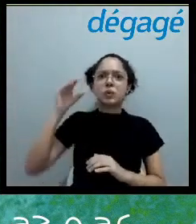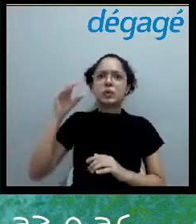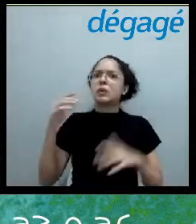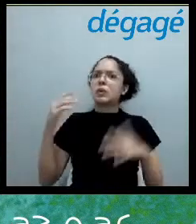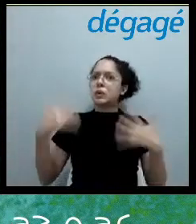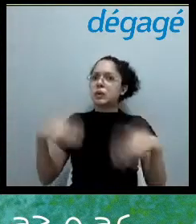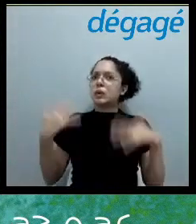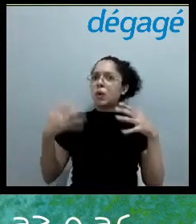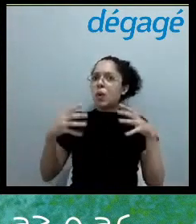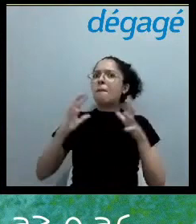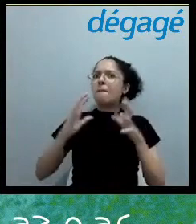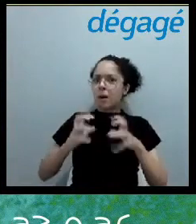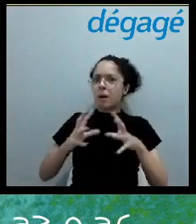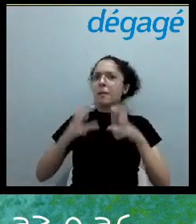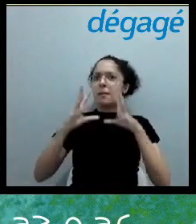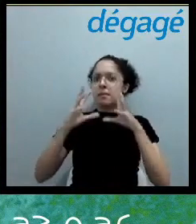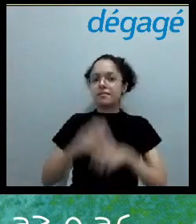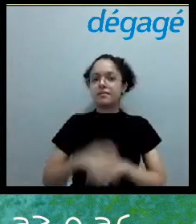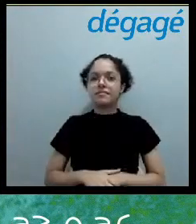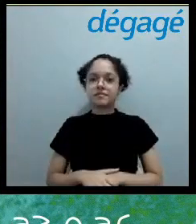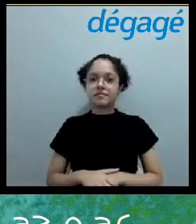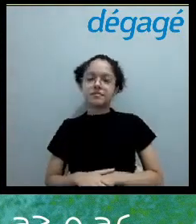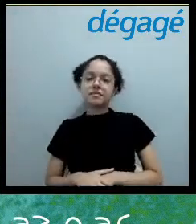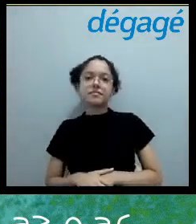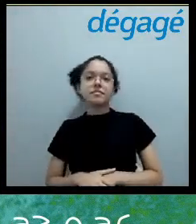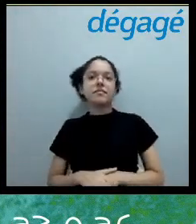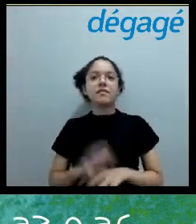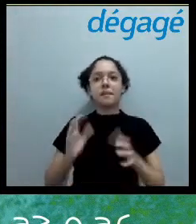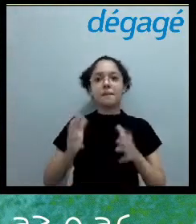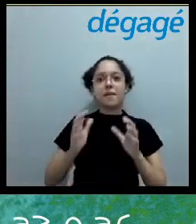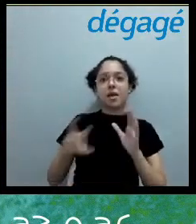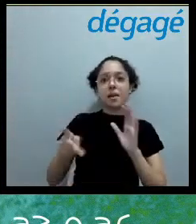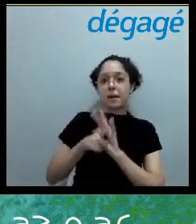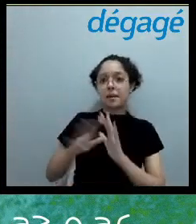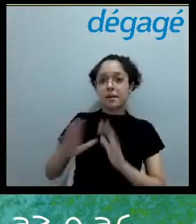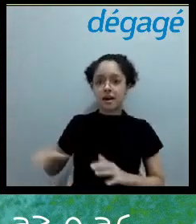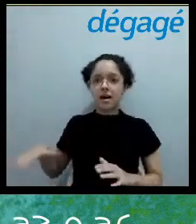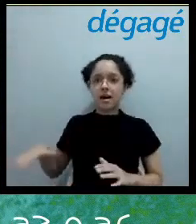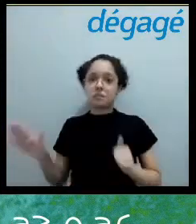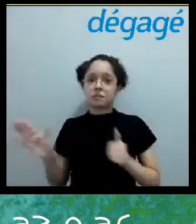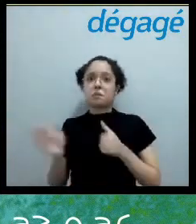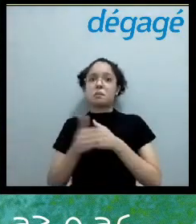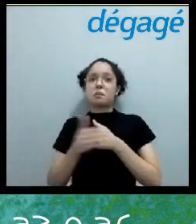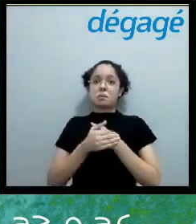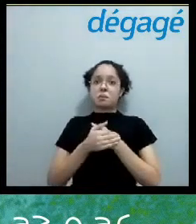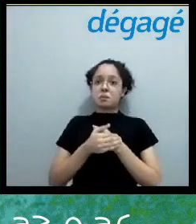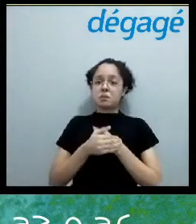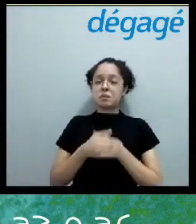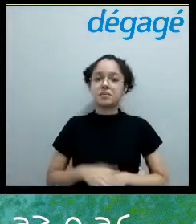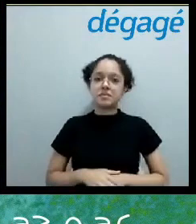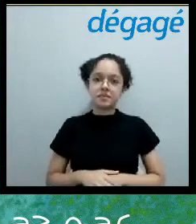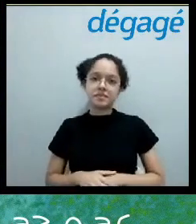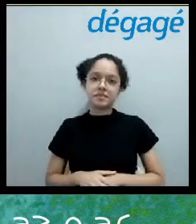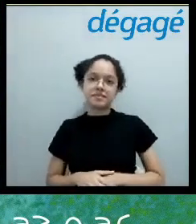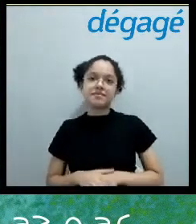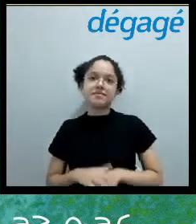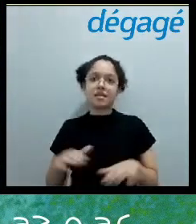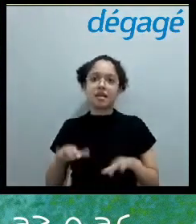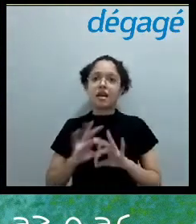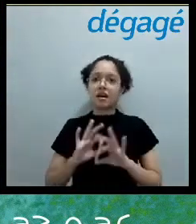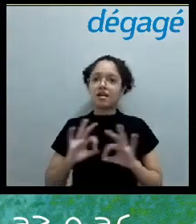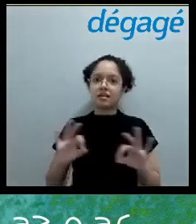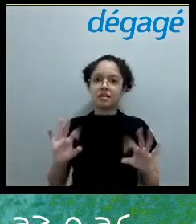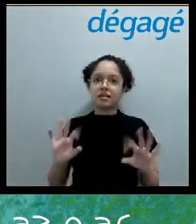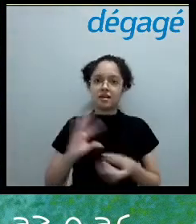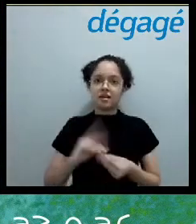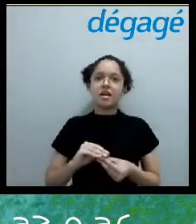na minha mão, mas se pego a do marmanjo, eu arranjo confusão. Ah, é isso. Era muito legal trabalhar